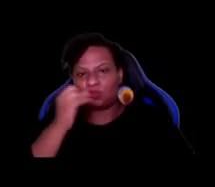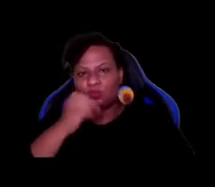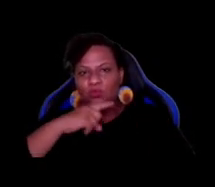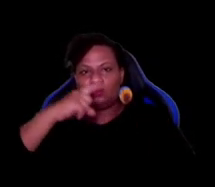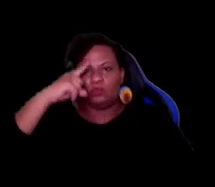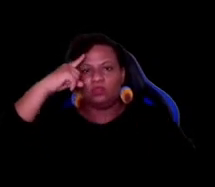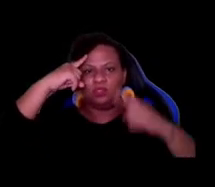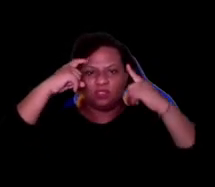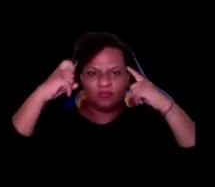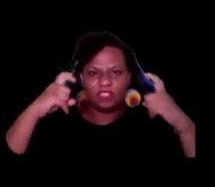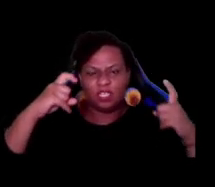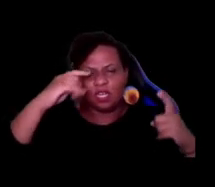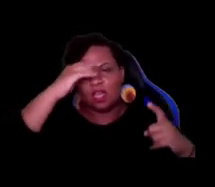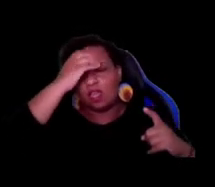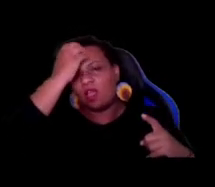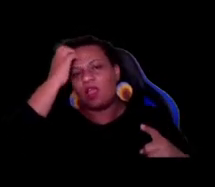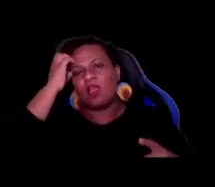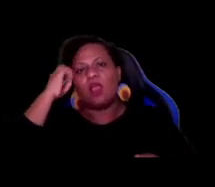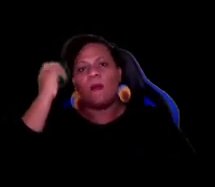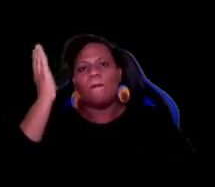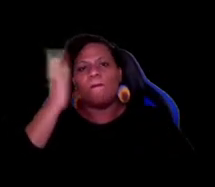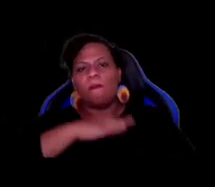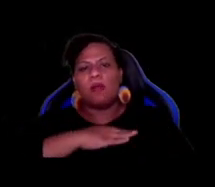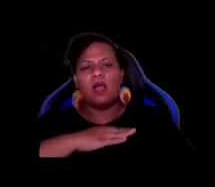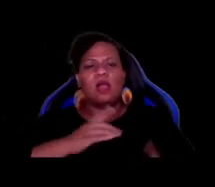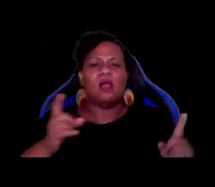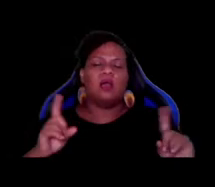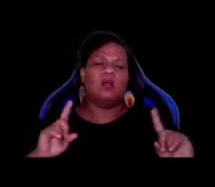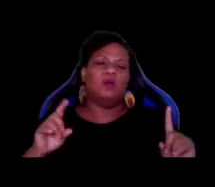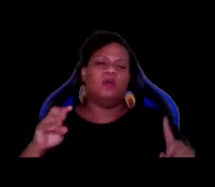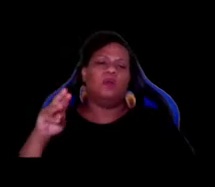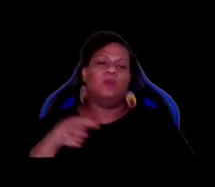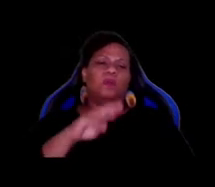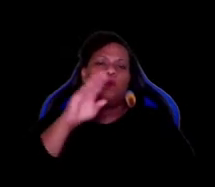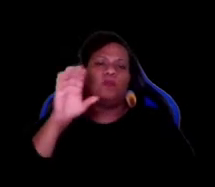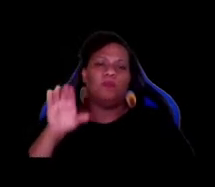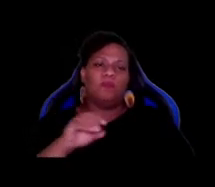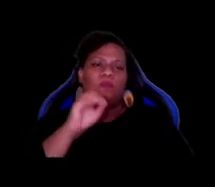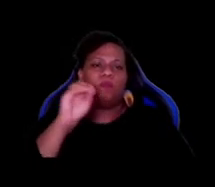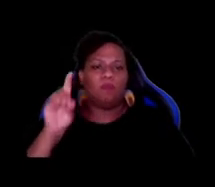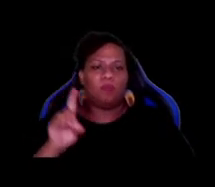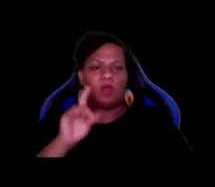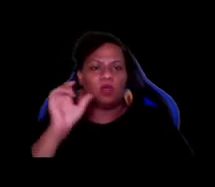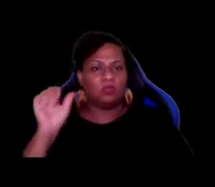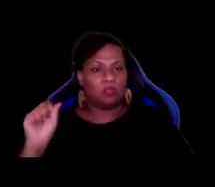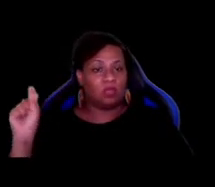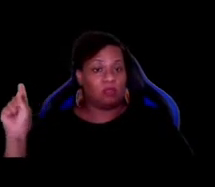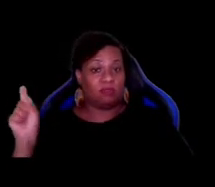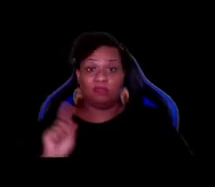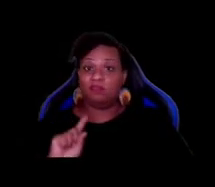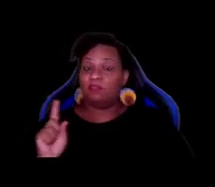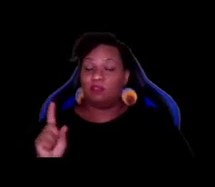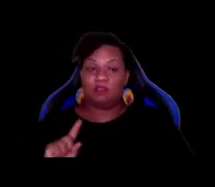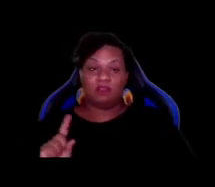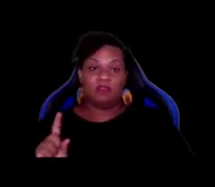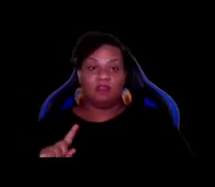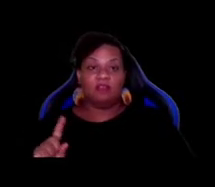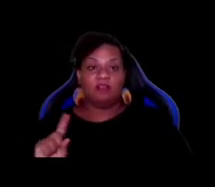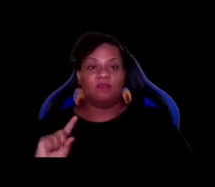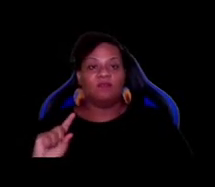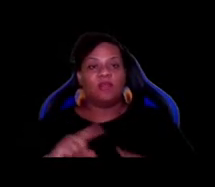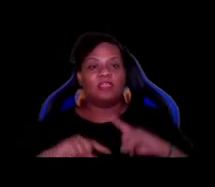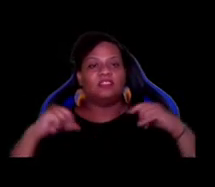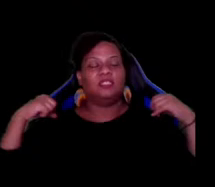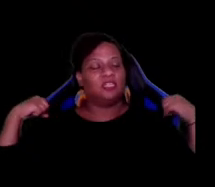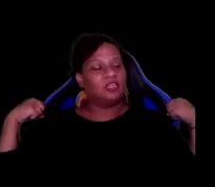como uma maneira apenas pelo modismo, né, mas pelo agasalho,